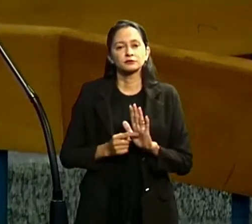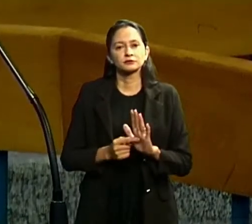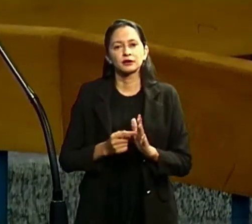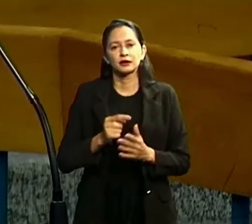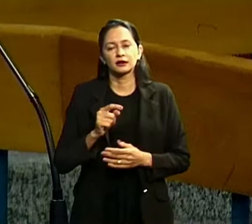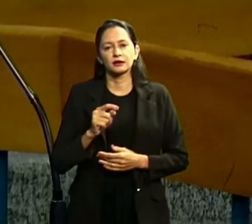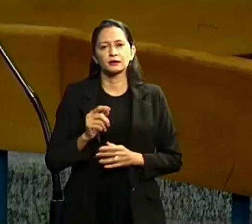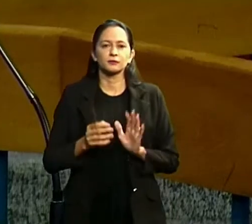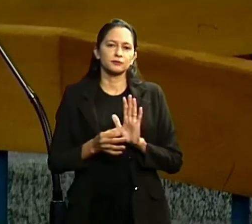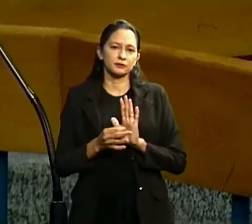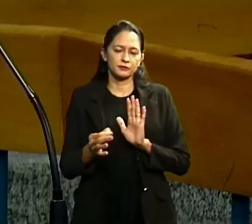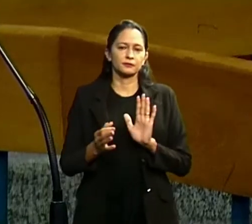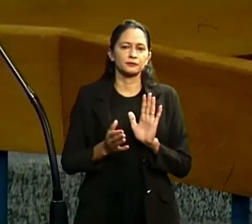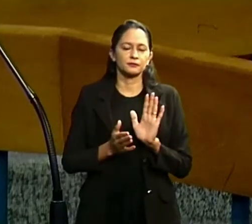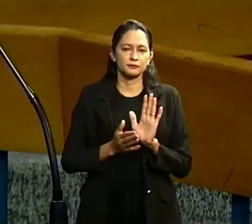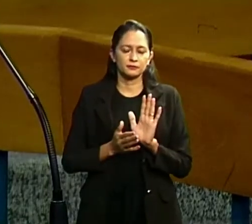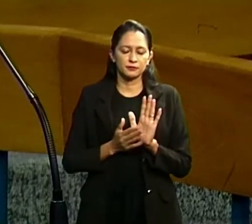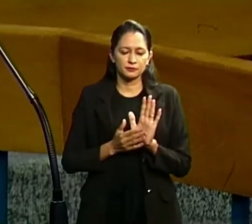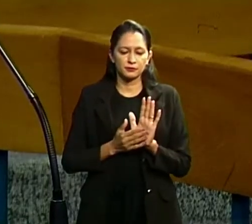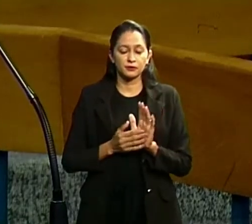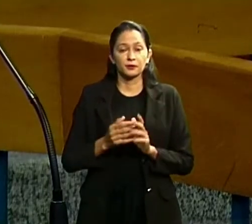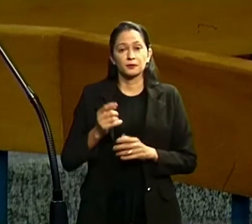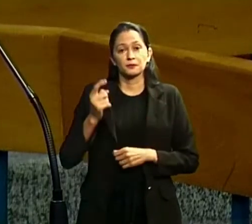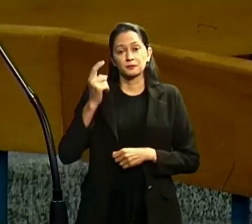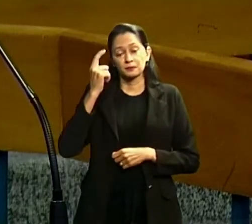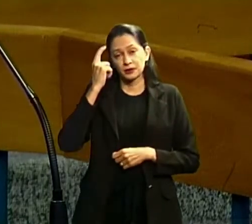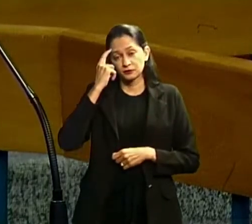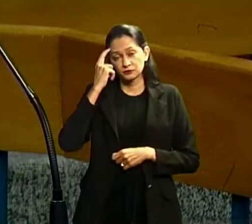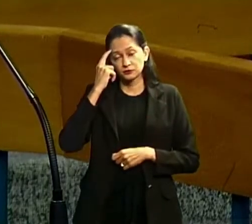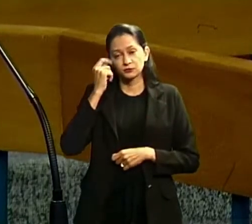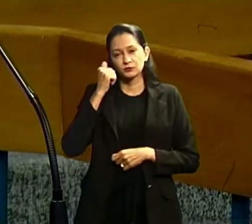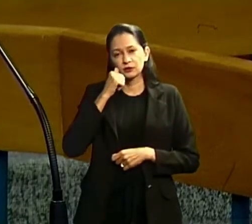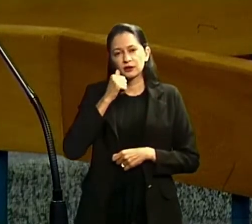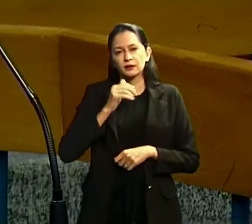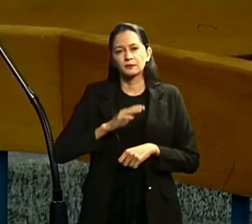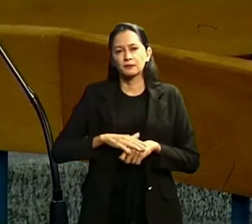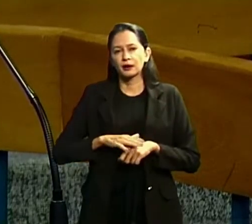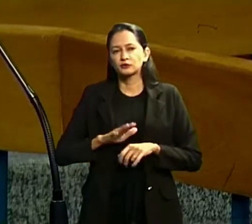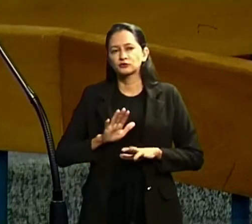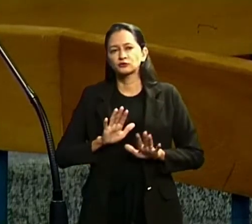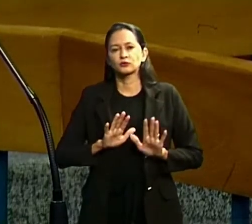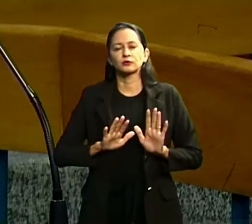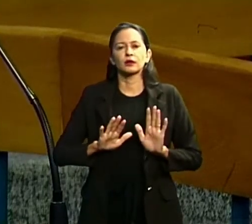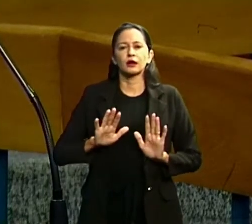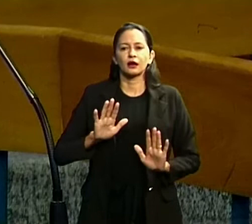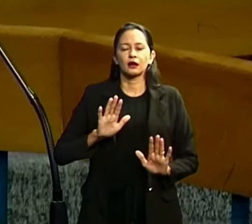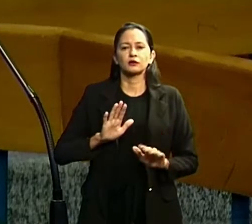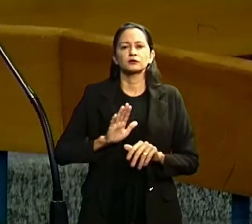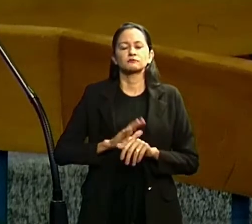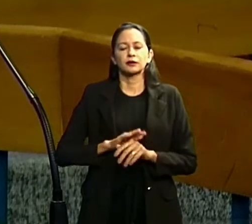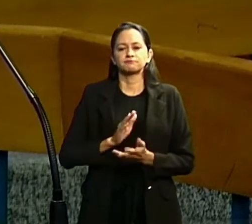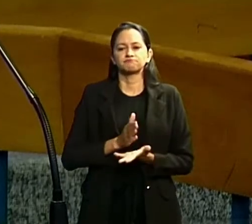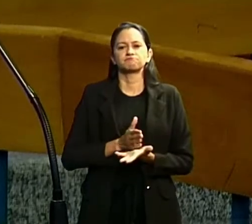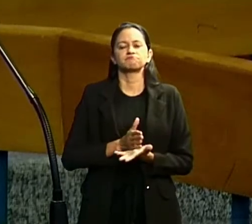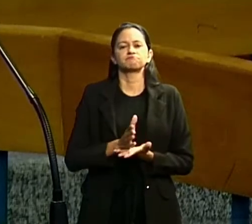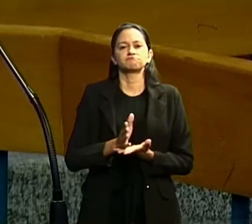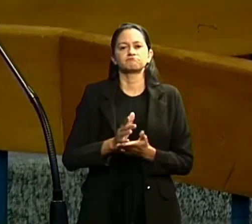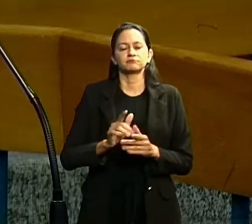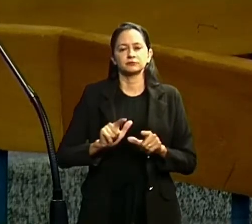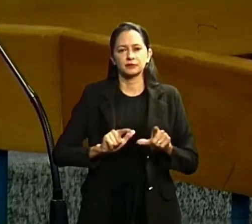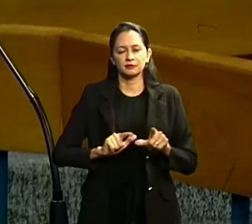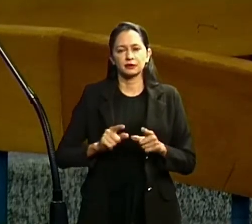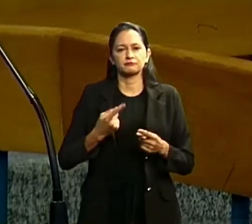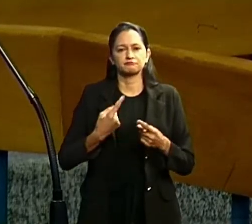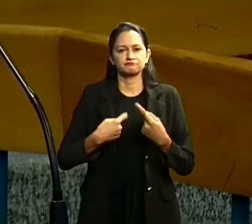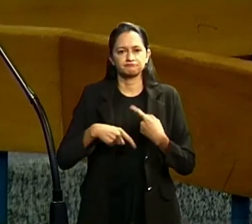tenho também convicção de que as mulheres são até mais cuidadosas nos atos públicos e, por isso, serão, né,